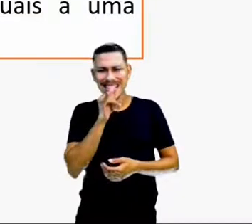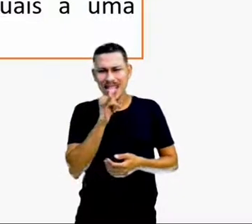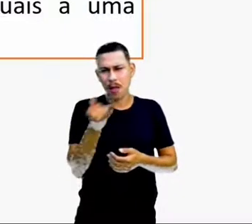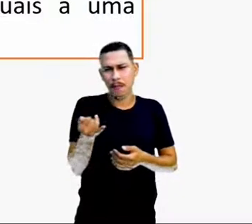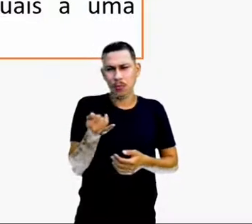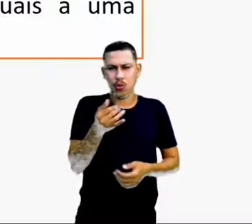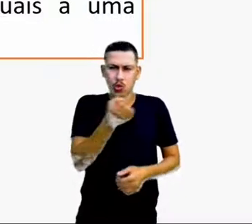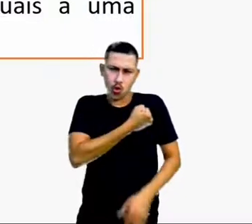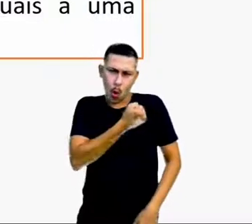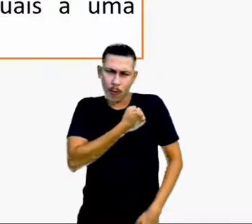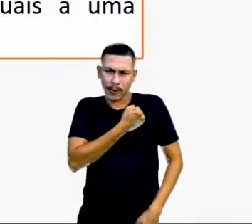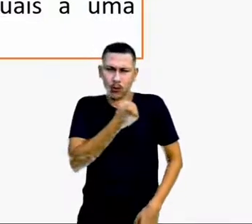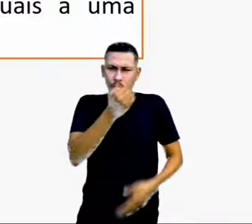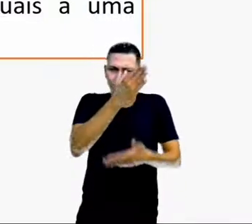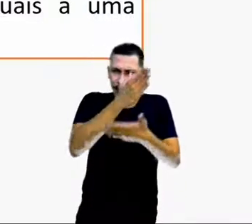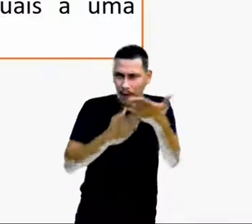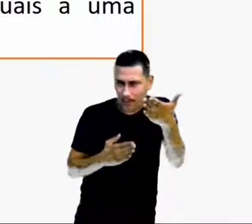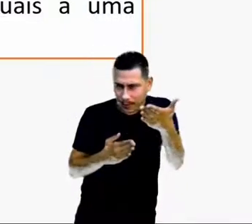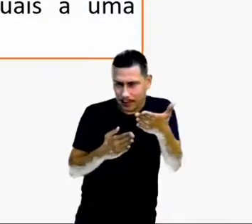dois números,